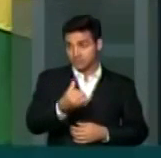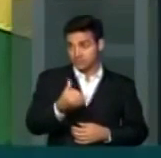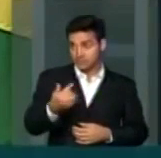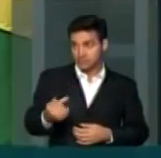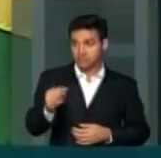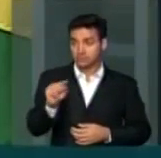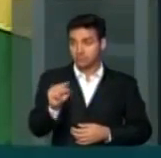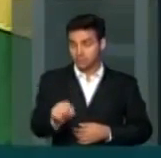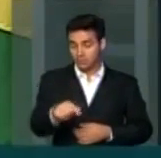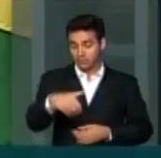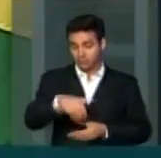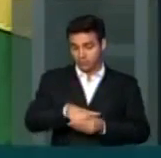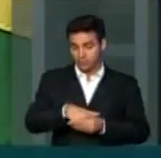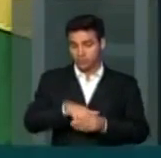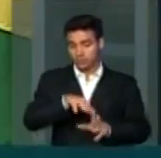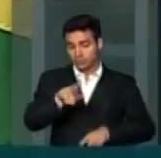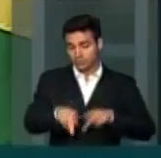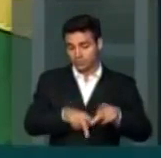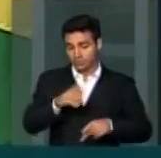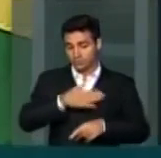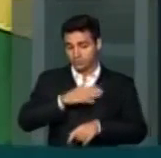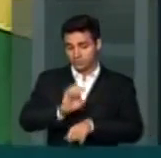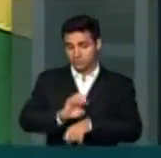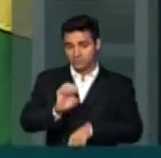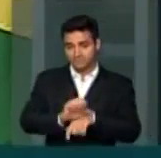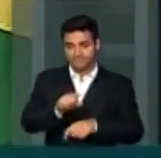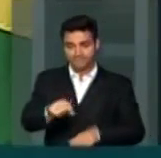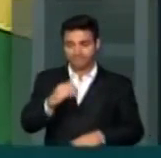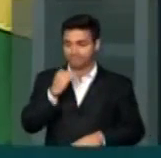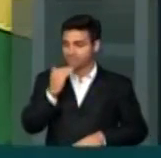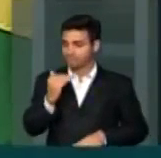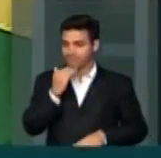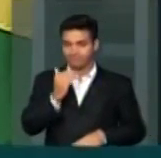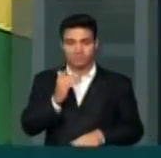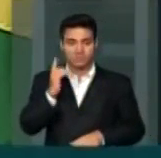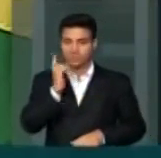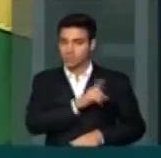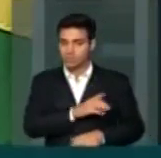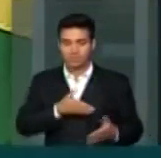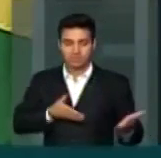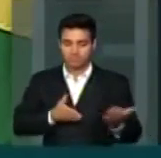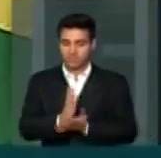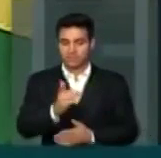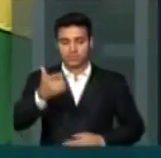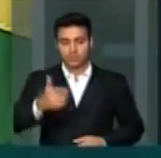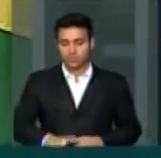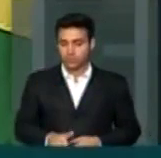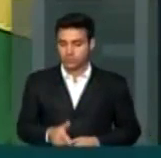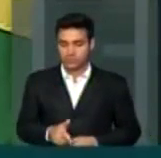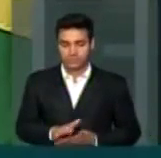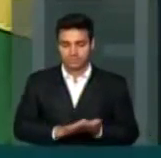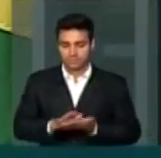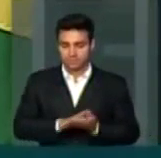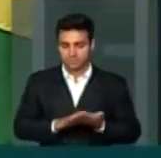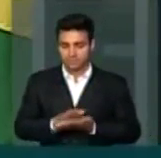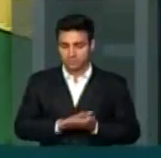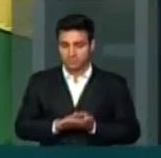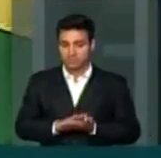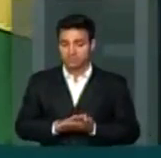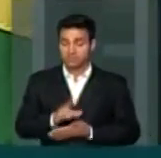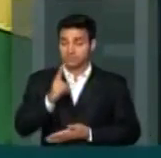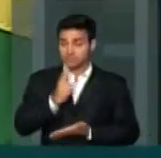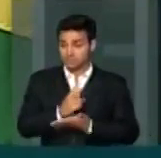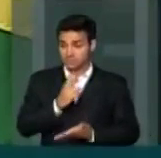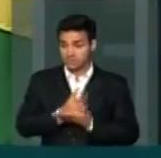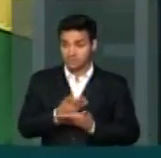votos com que me honrou o povo de meu estado não foram suficientes para renovar meu mandato na Câmara Federal. Mesmo tendo